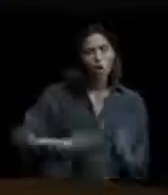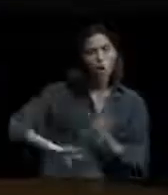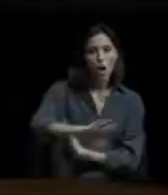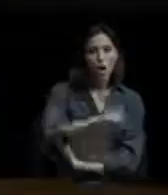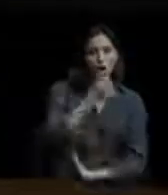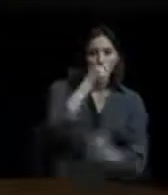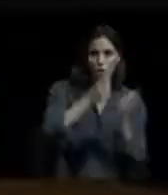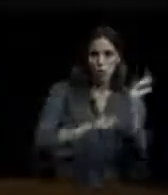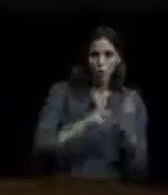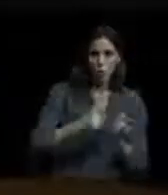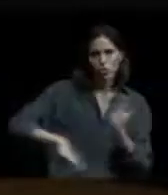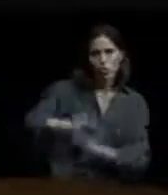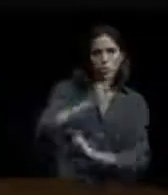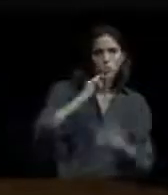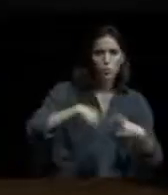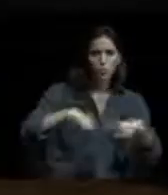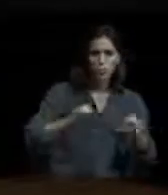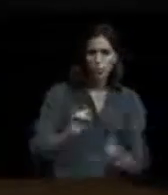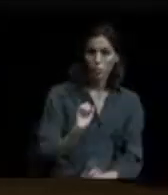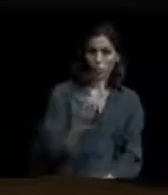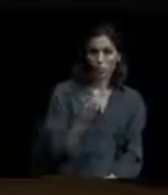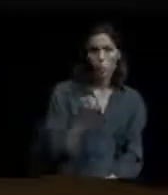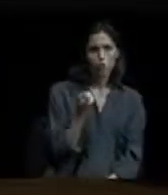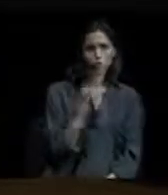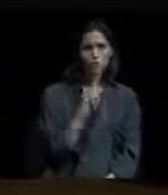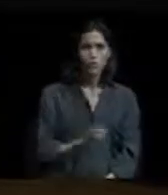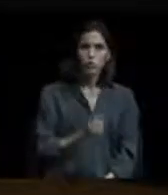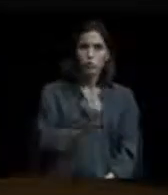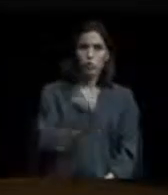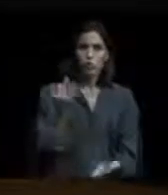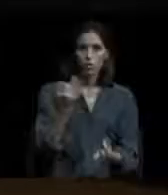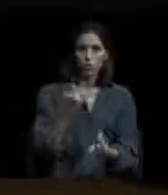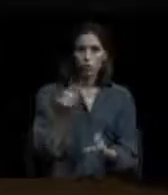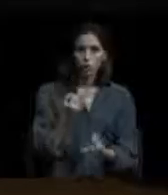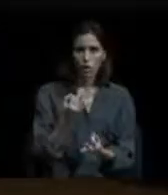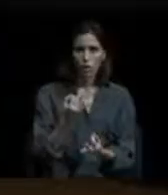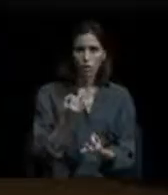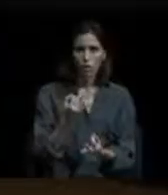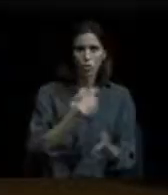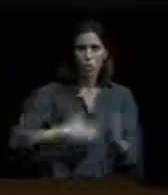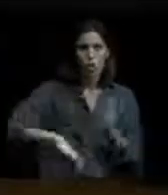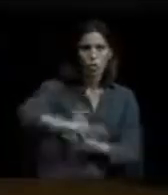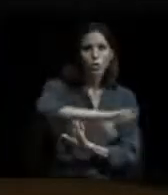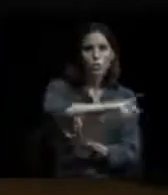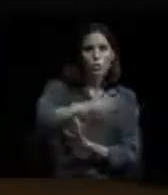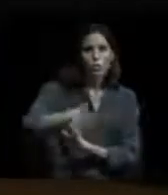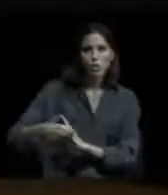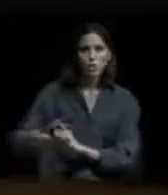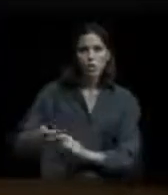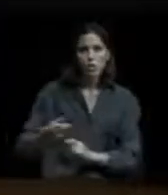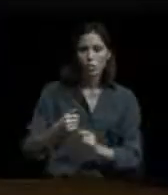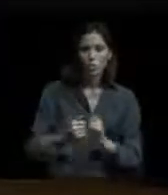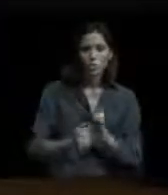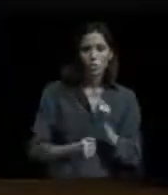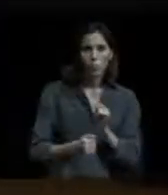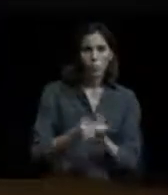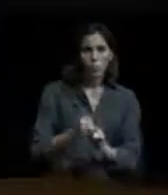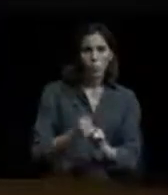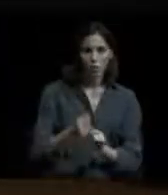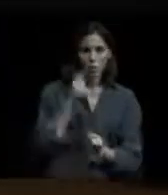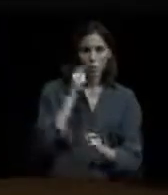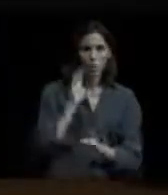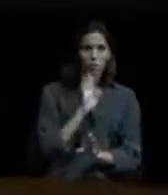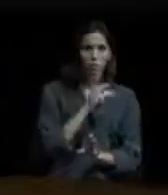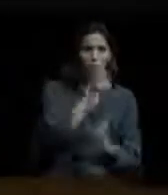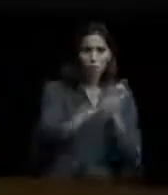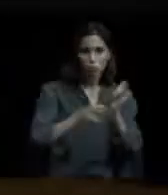espaço público. Em primeiro lugar, achamos de veras estranho que, perante o facto de os conselhos municipais assumirem um importante papel enquanto estruturas consultivas